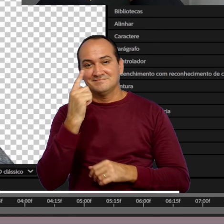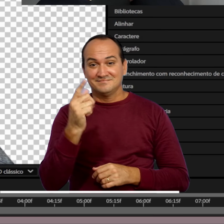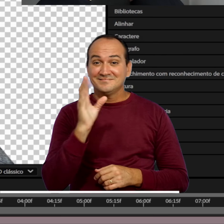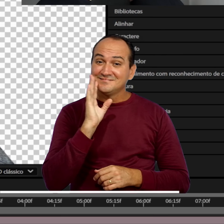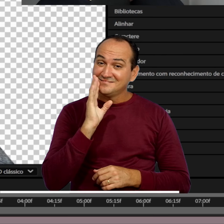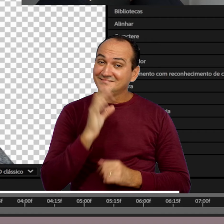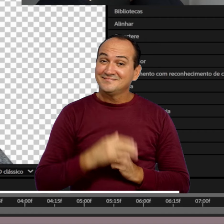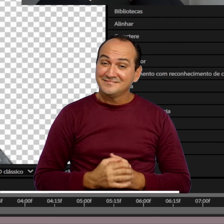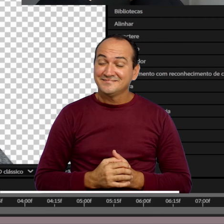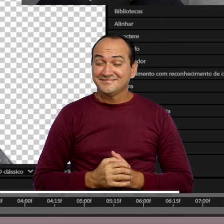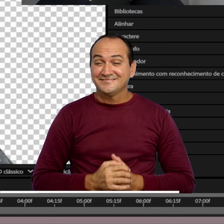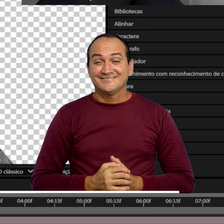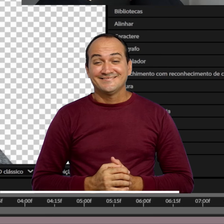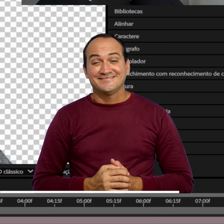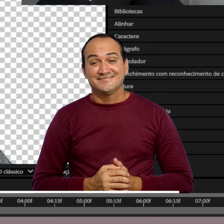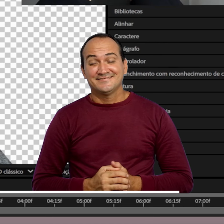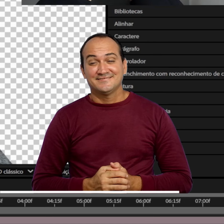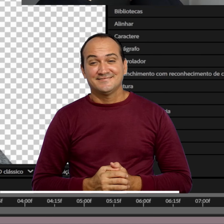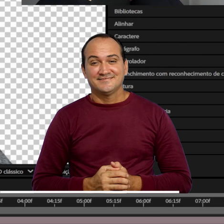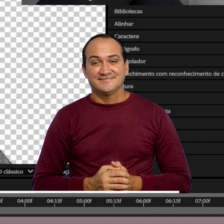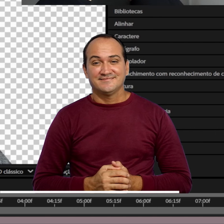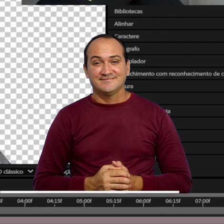ali atrás, ó.